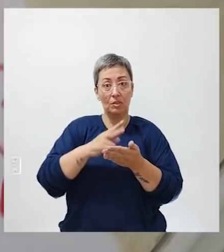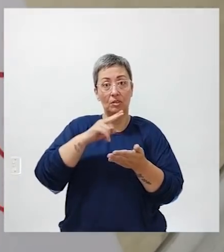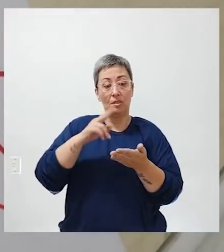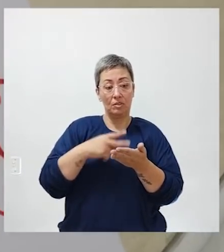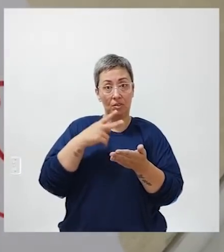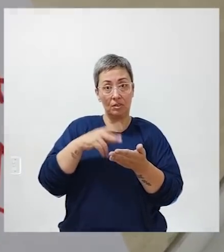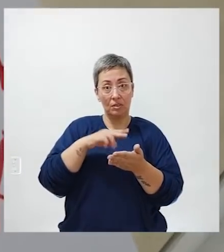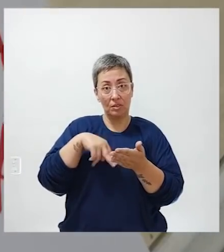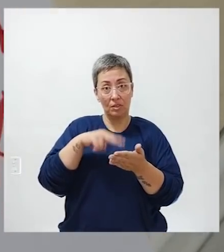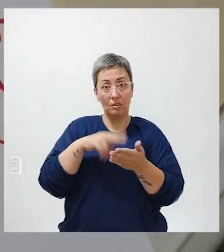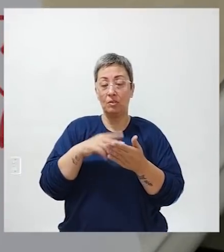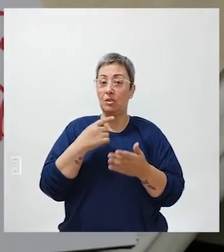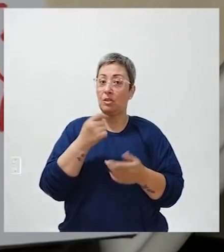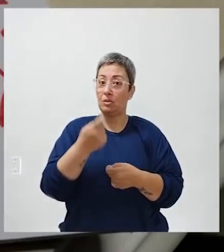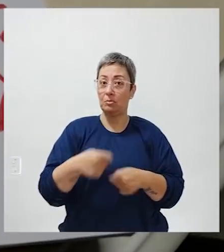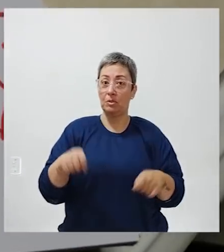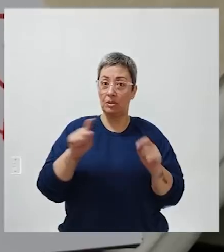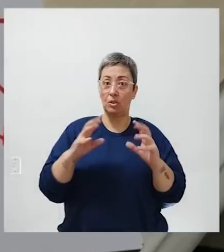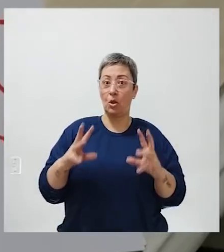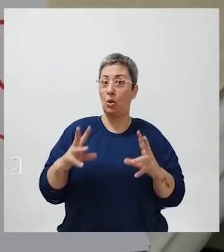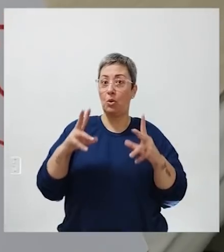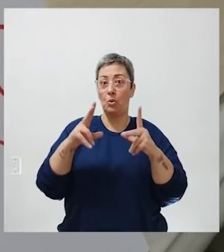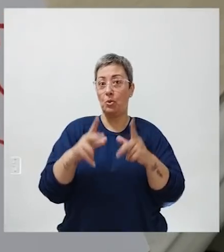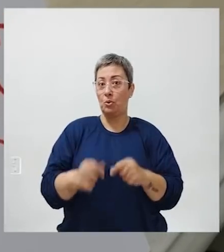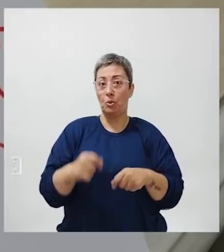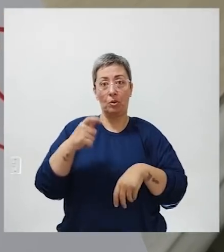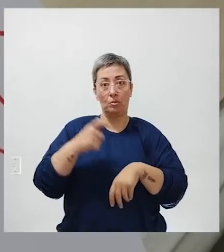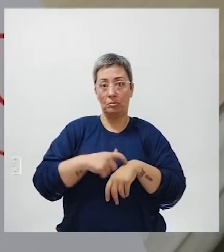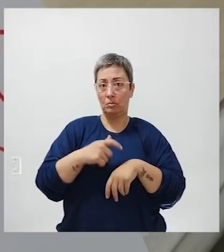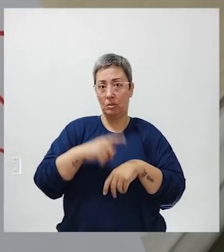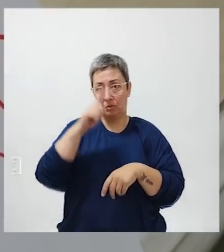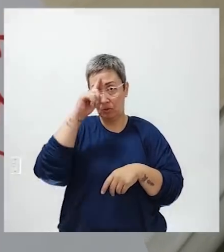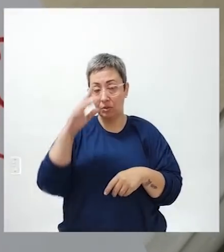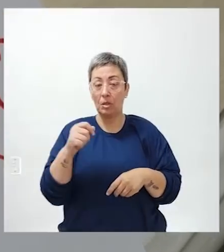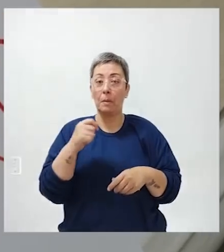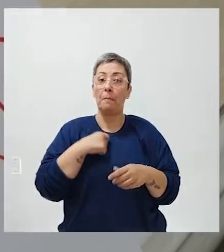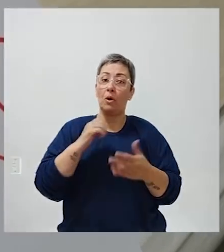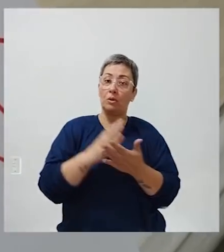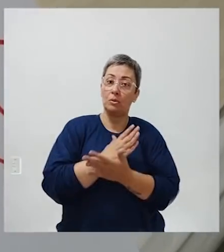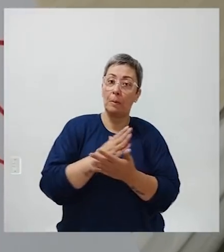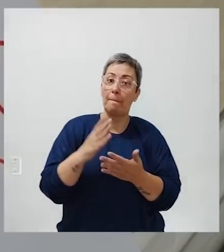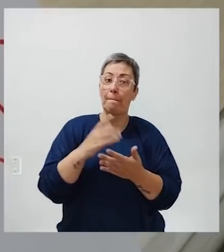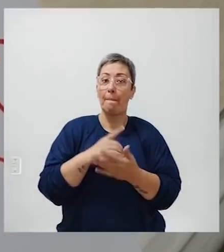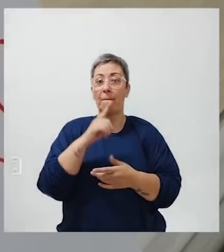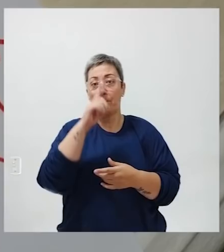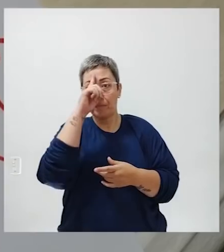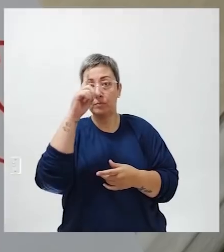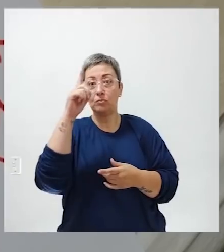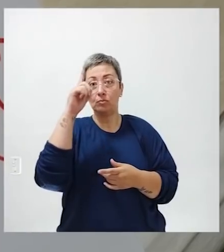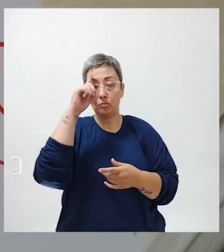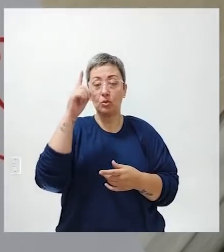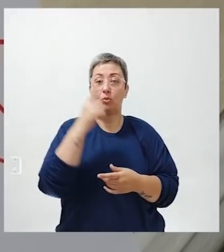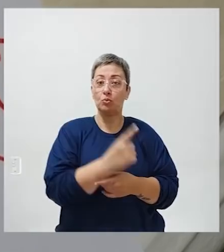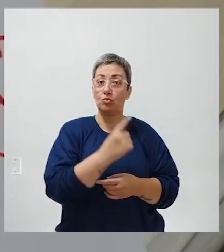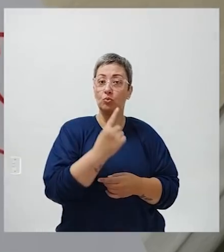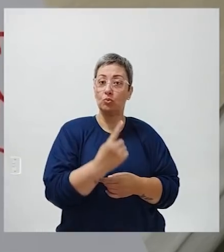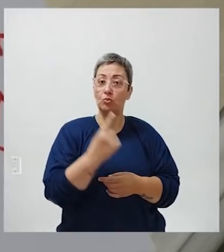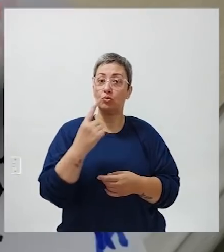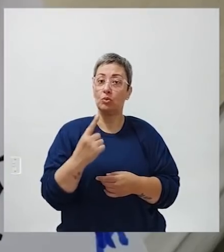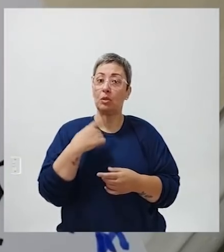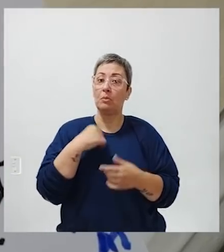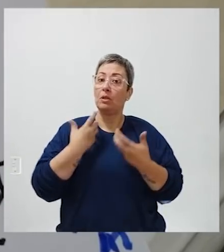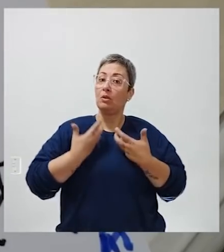leitura. Vocês não precisam fazer todas no mesmo dia. Pode separar uma por dia, uma de cada